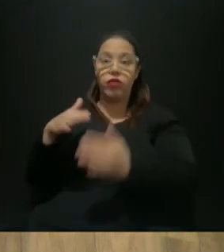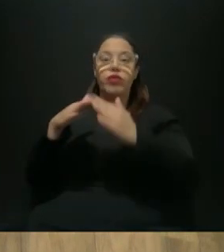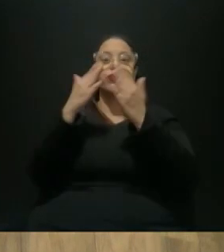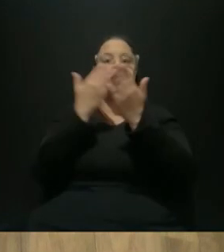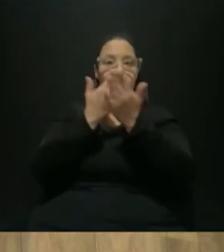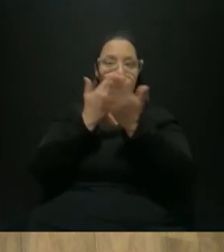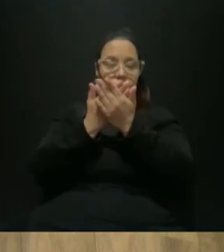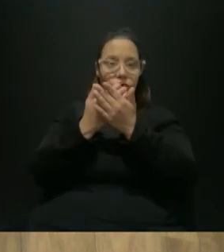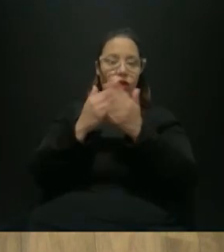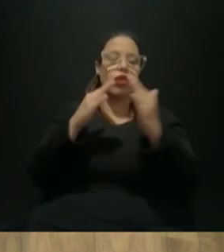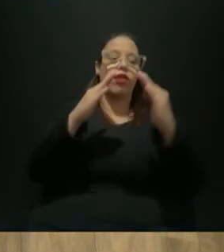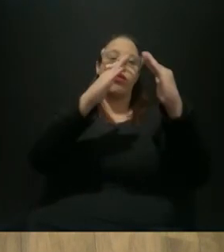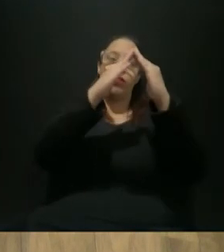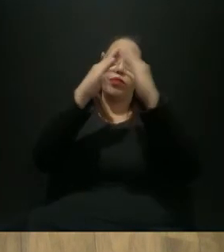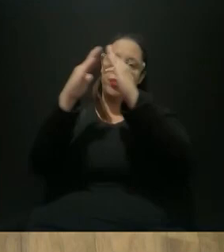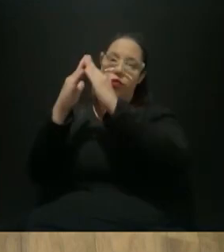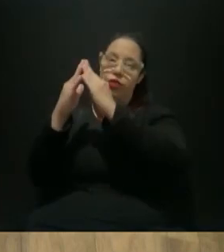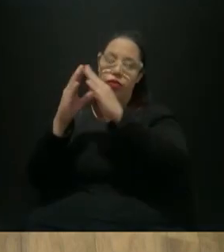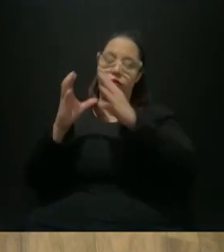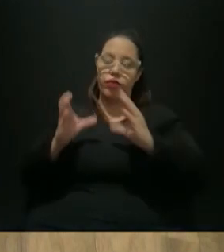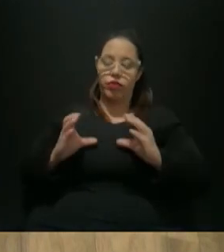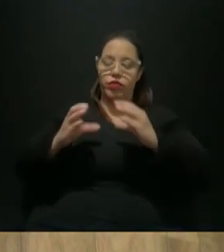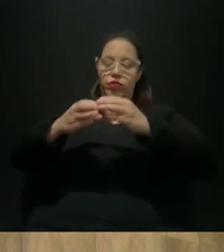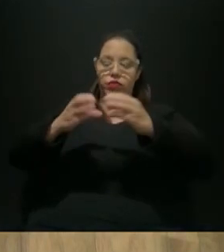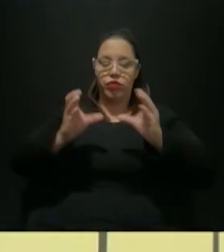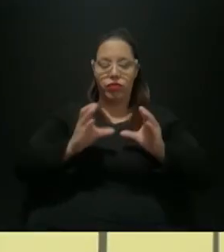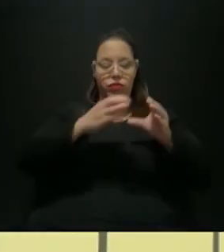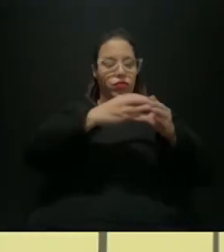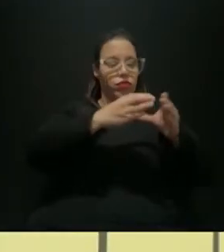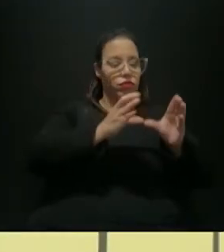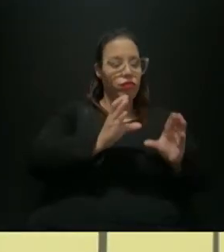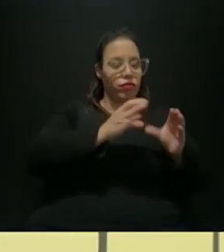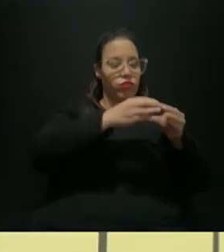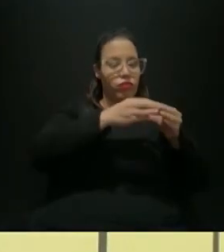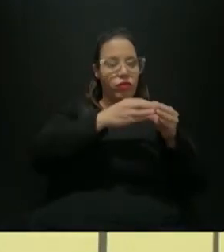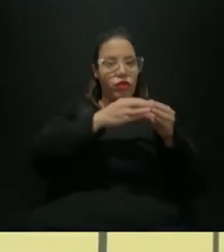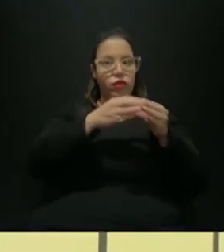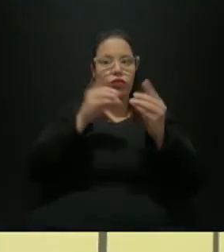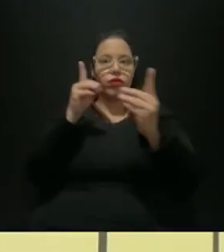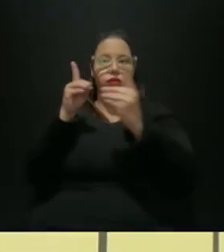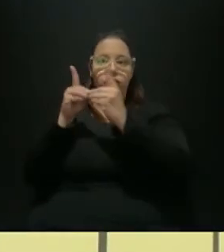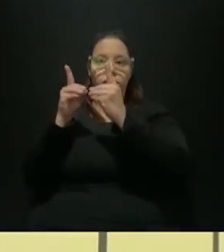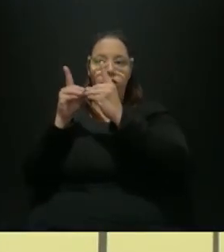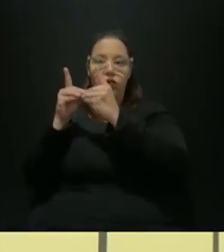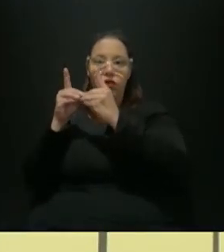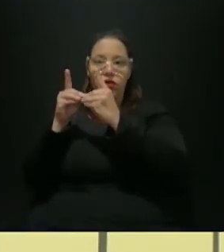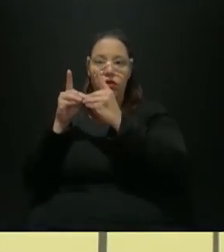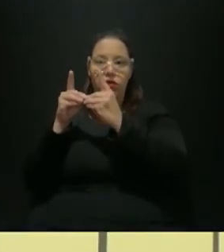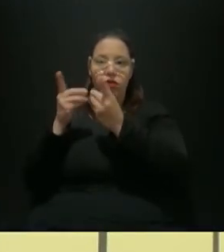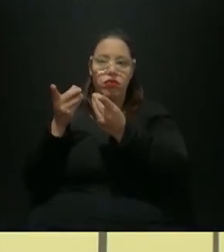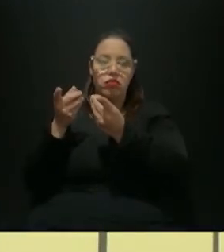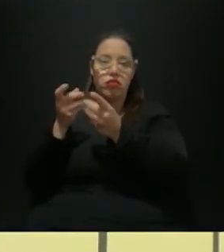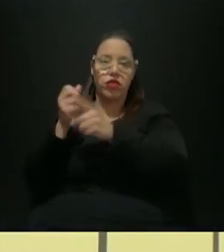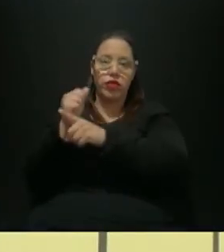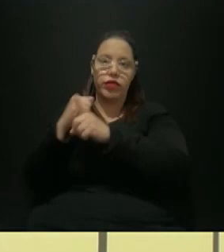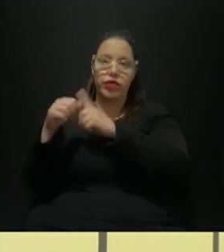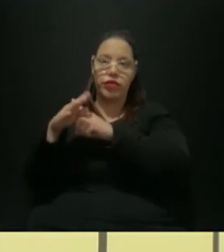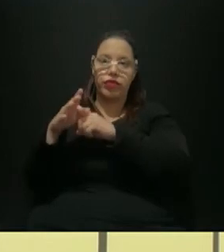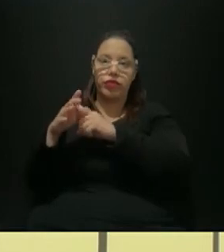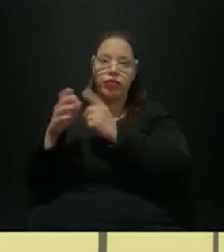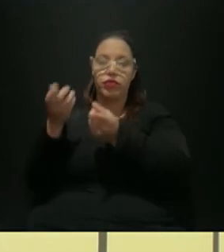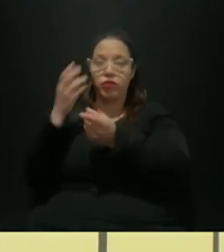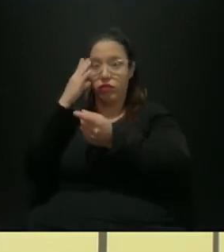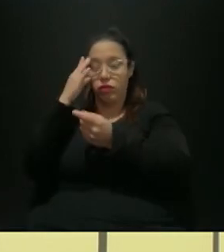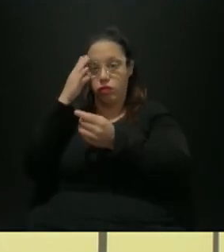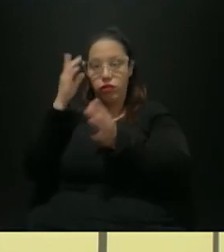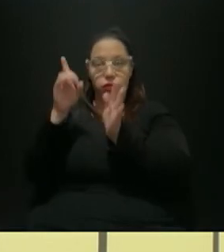casa, na comunidade, né, no âmbito de um atendimento da assistência social, né, uma violação de direitos em